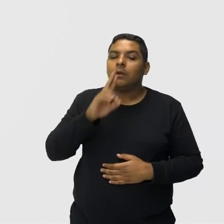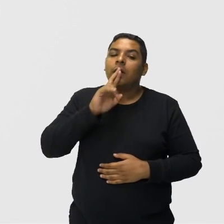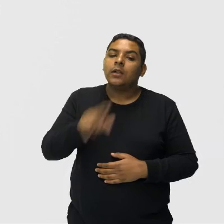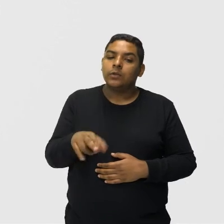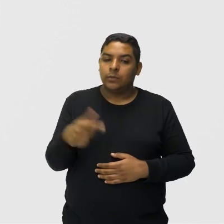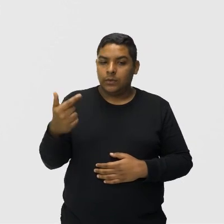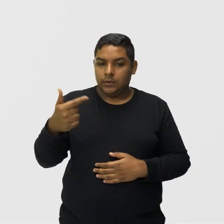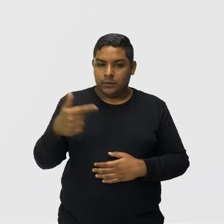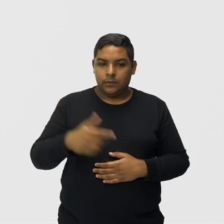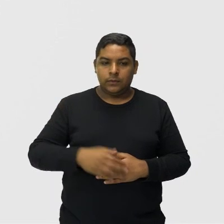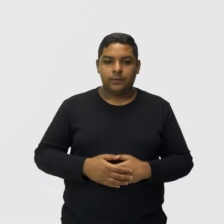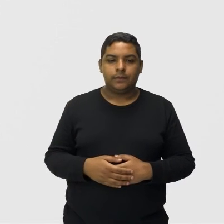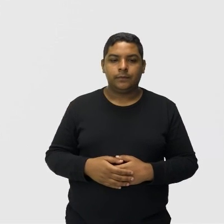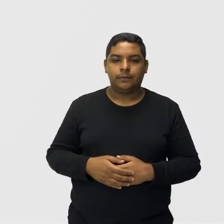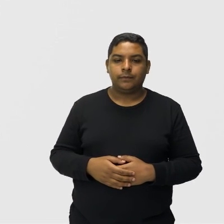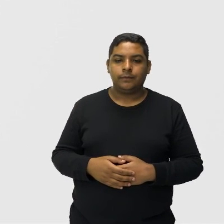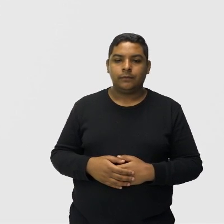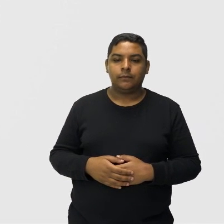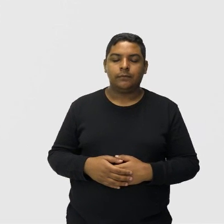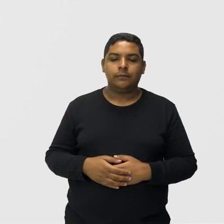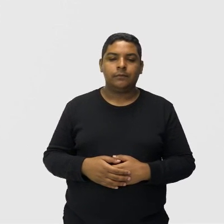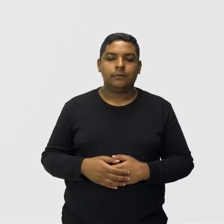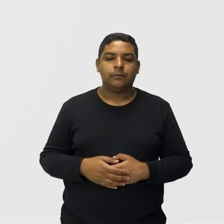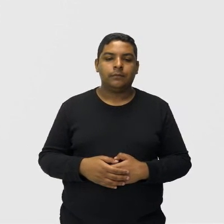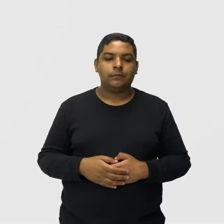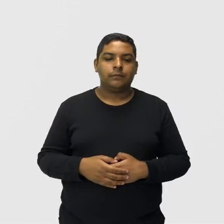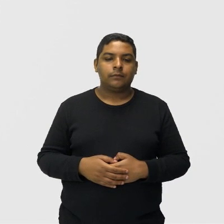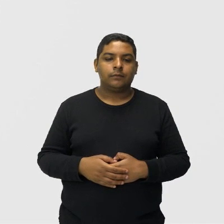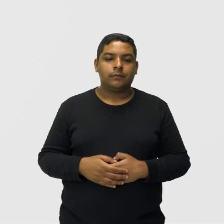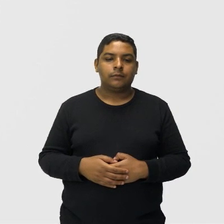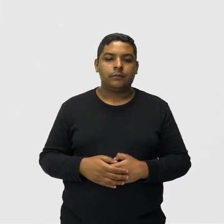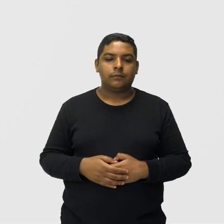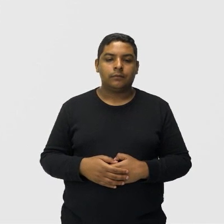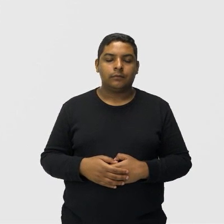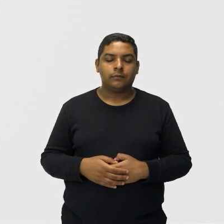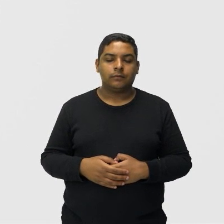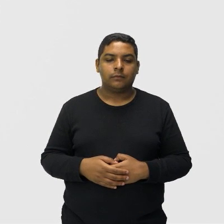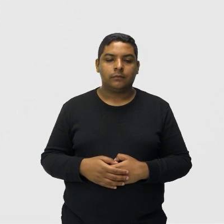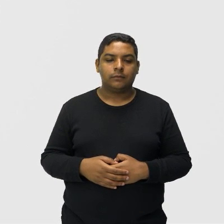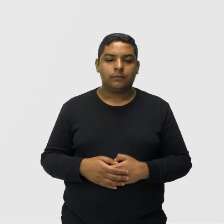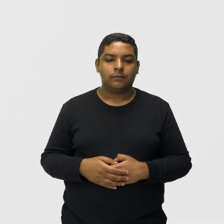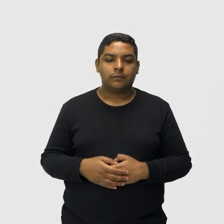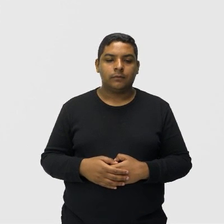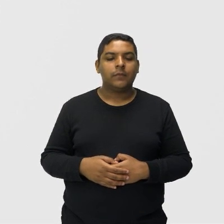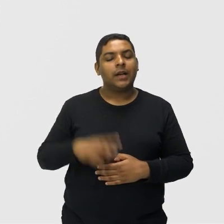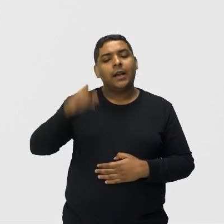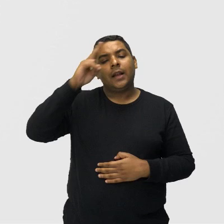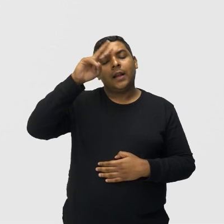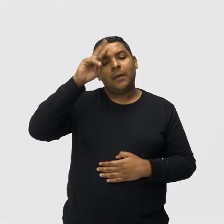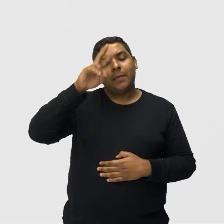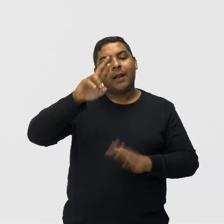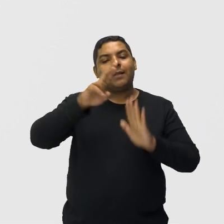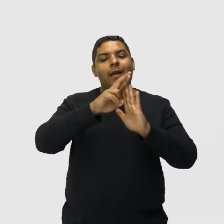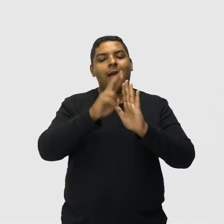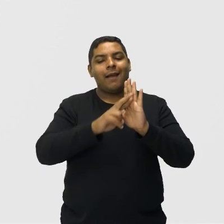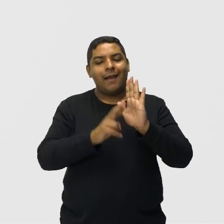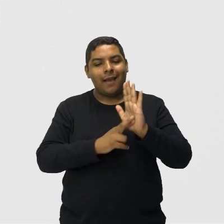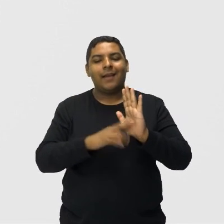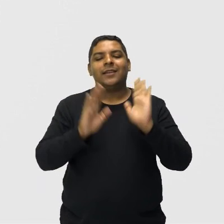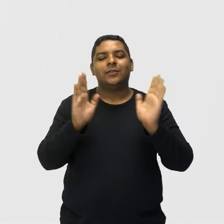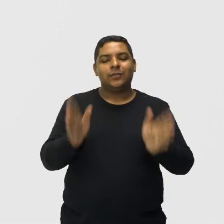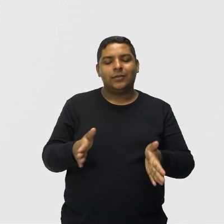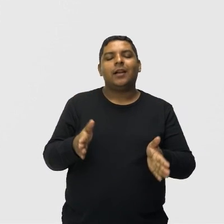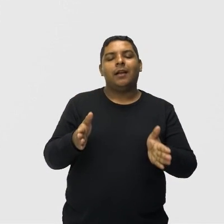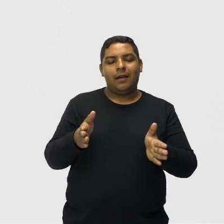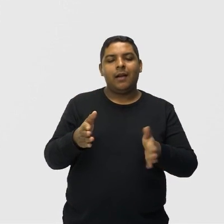da segunda questão. Então, primeiro, você vai ter que lembrar da regrinha que a gente já vem trabalhando há muitas